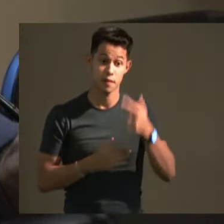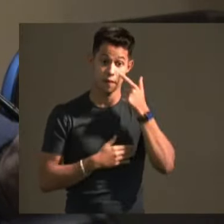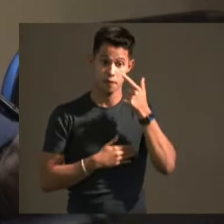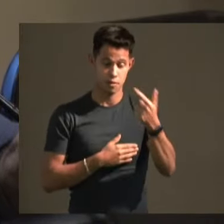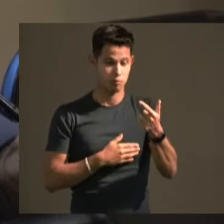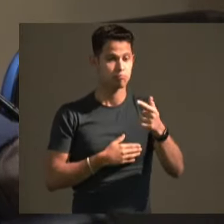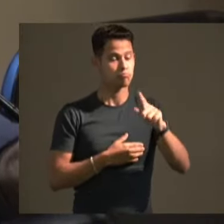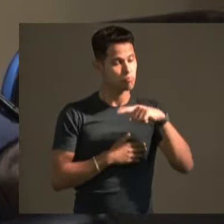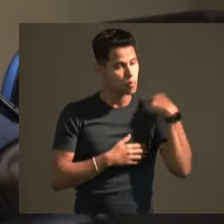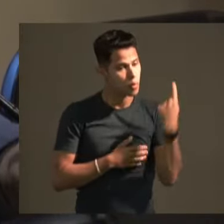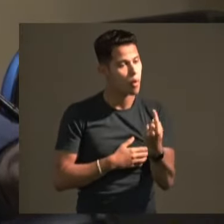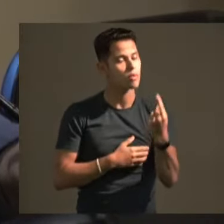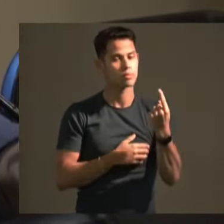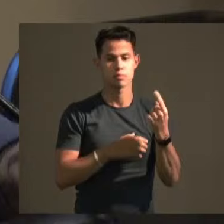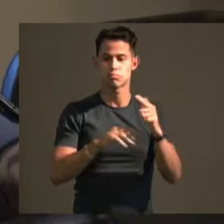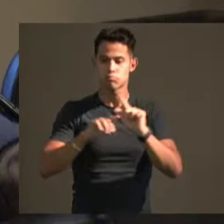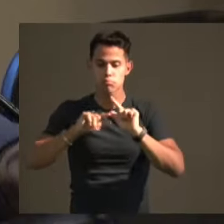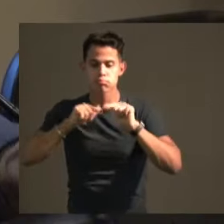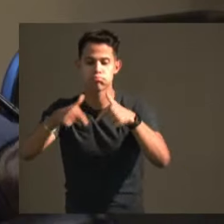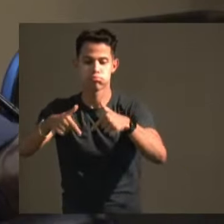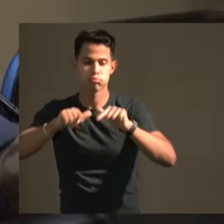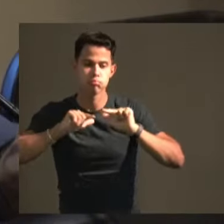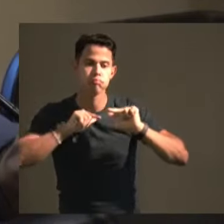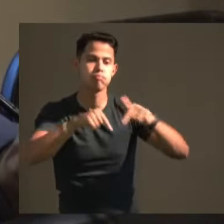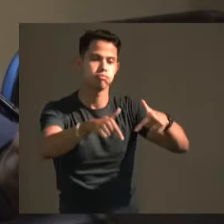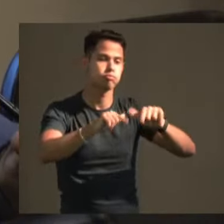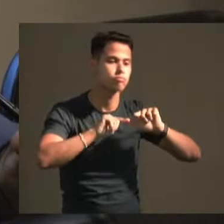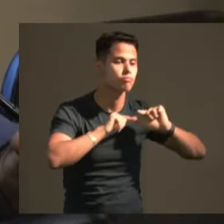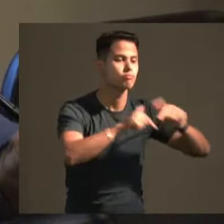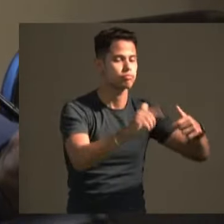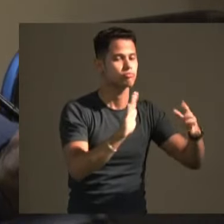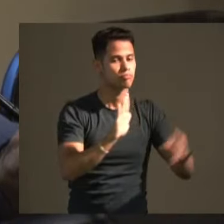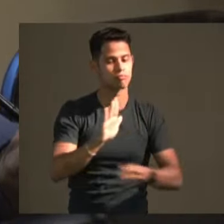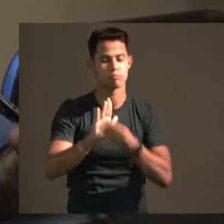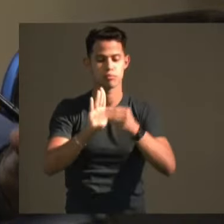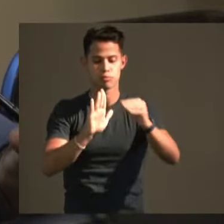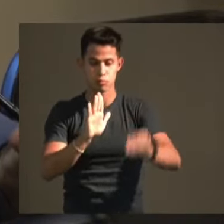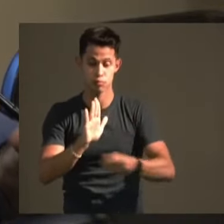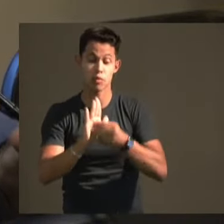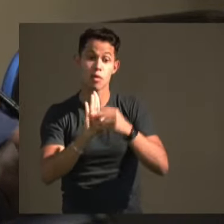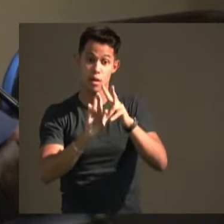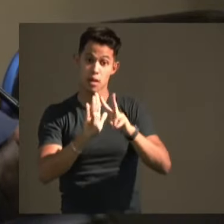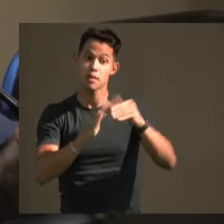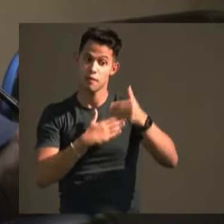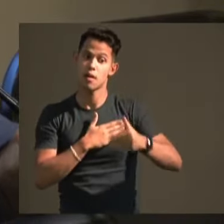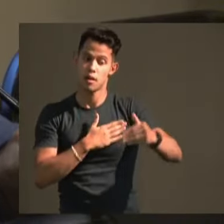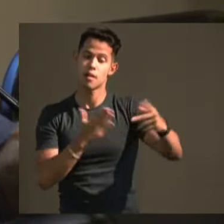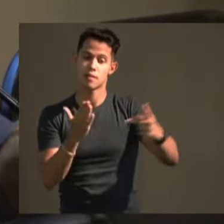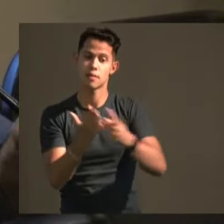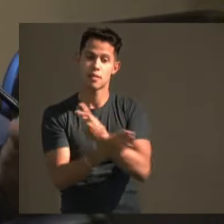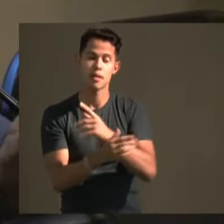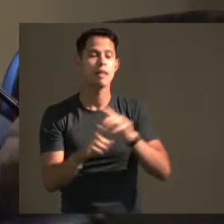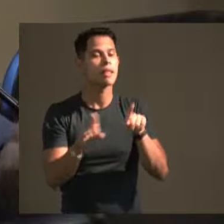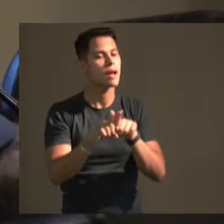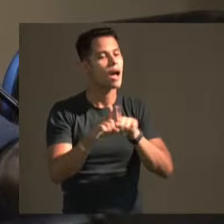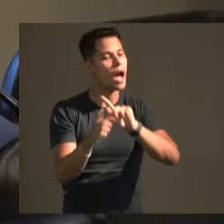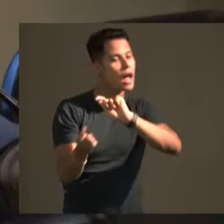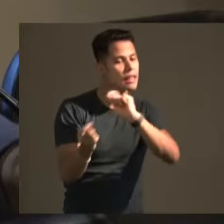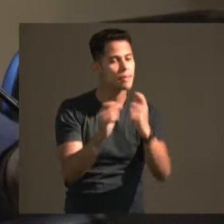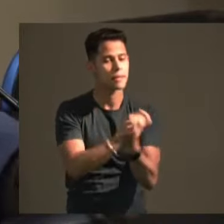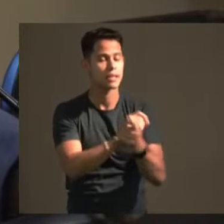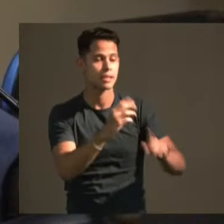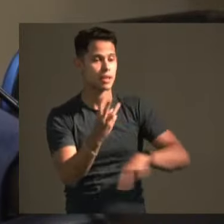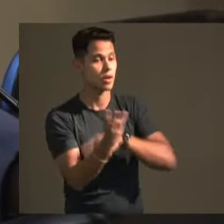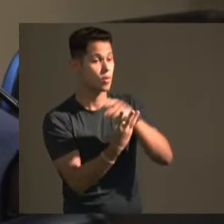com as ações que não estão aqui nessa demonstração, mas que irão acontecer no Cine, as adaptações, o treinamento